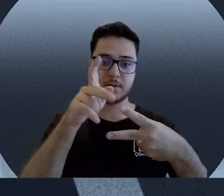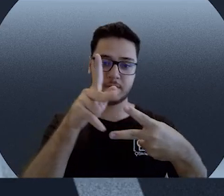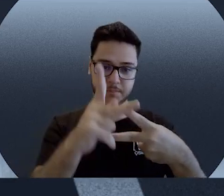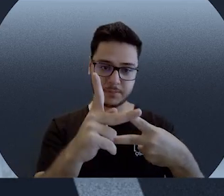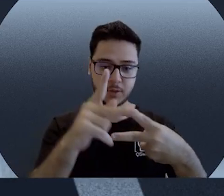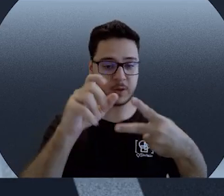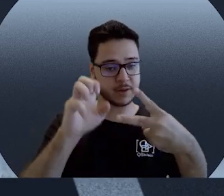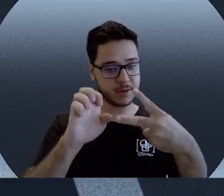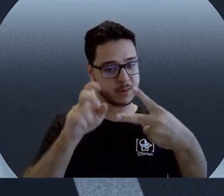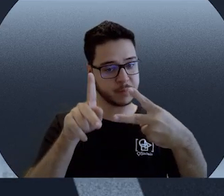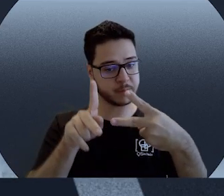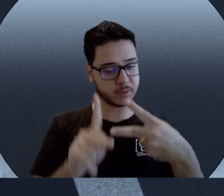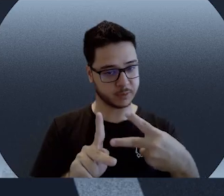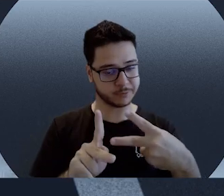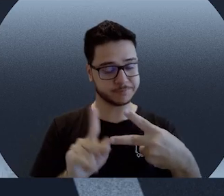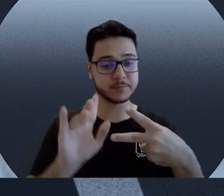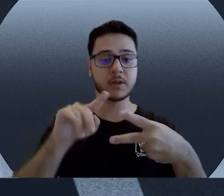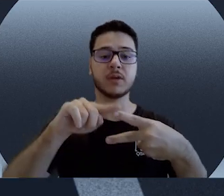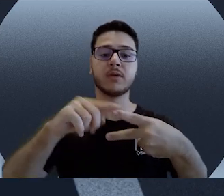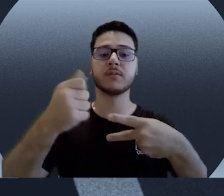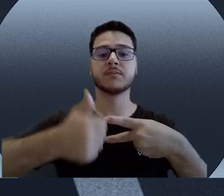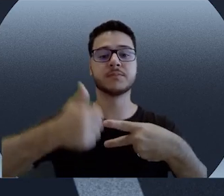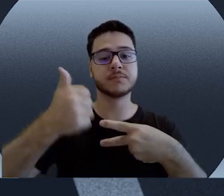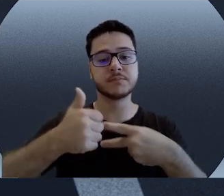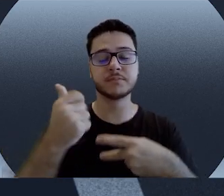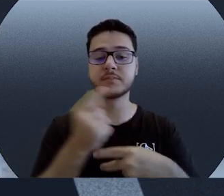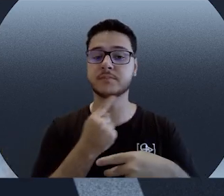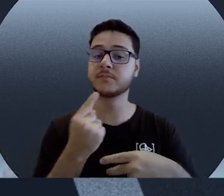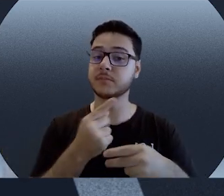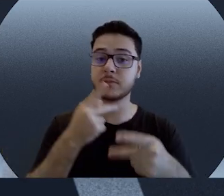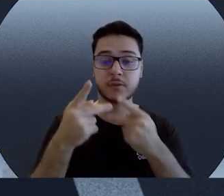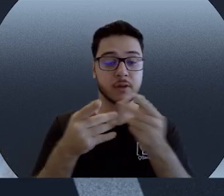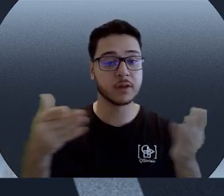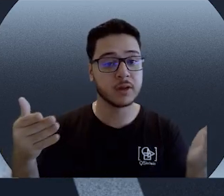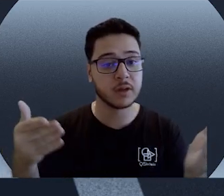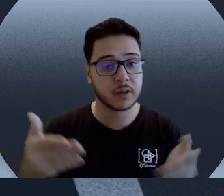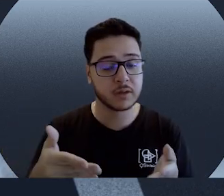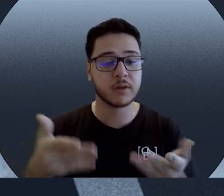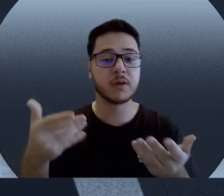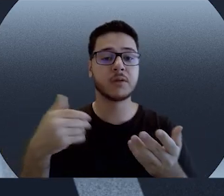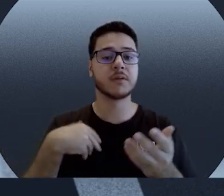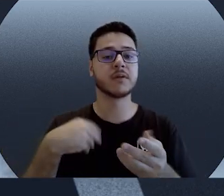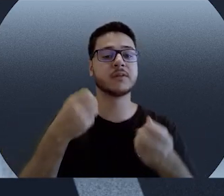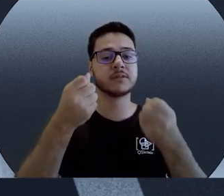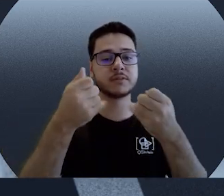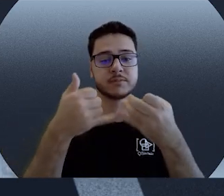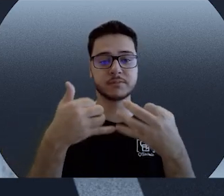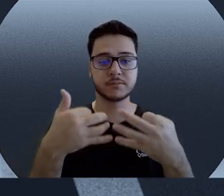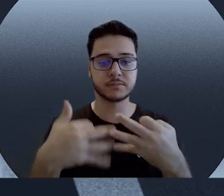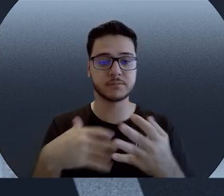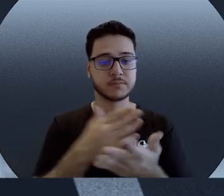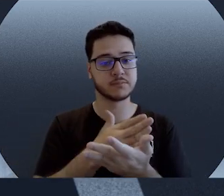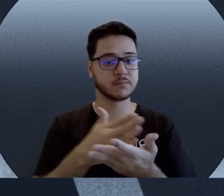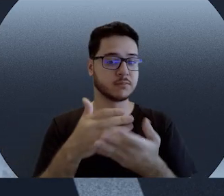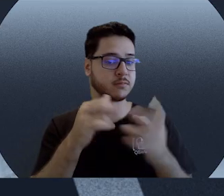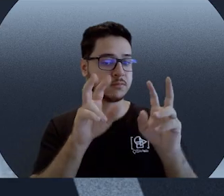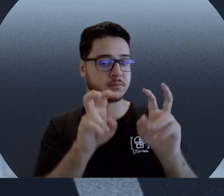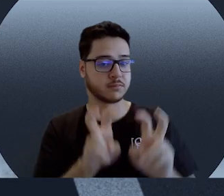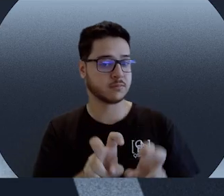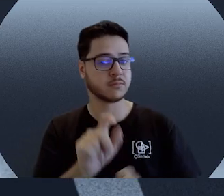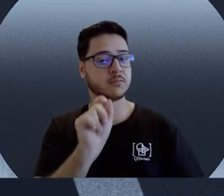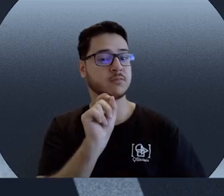primeiro episódio, a gente vai abordar primeiro a parte teórica, uma introdução aos conceitos do que é a